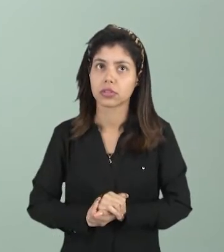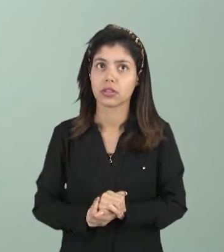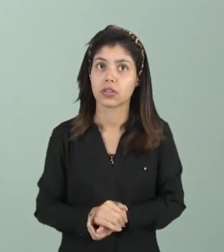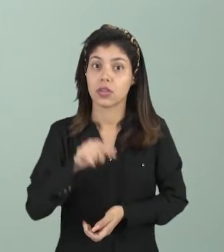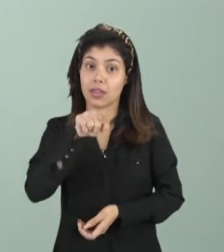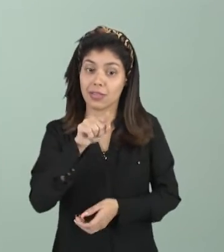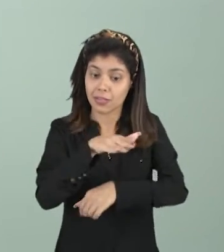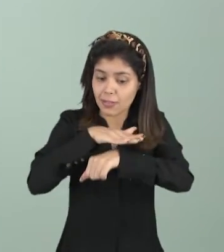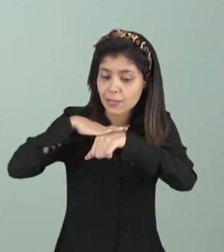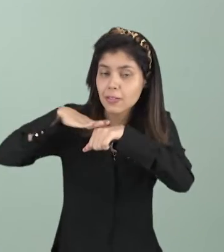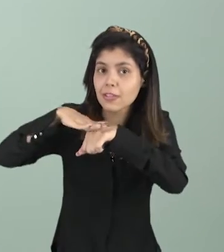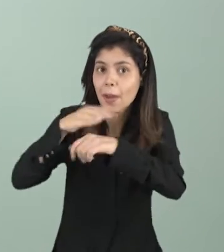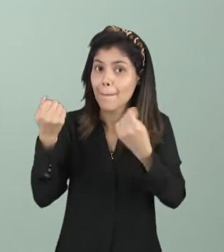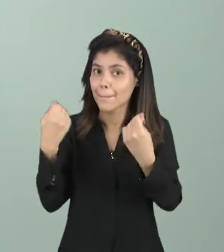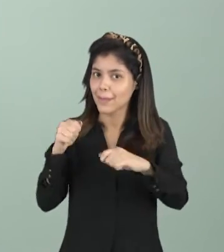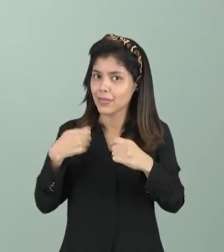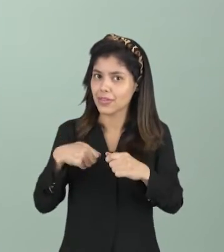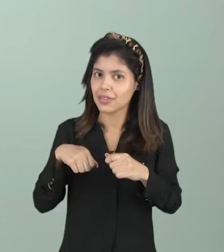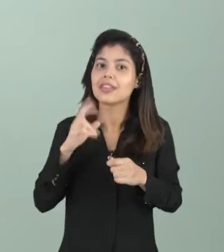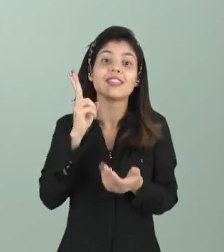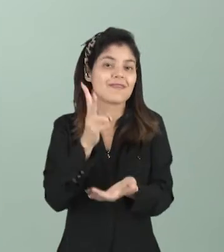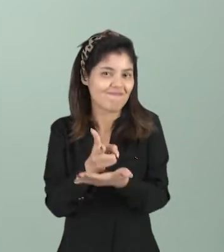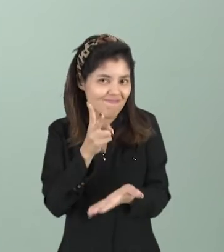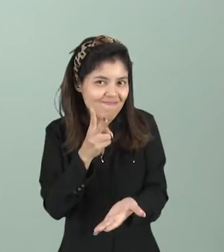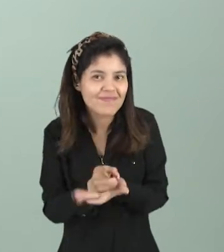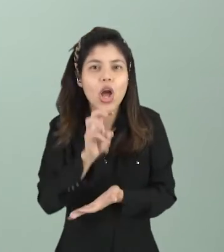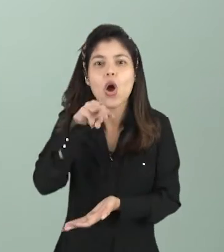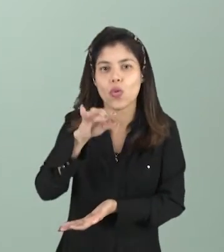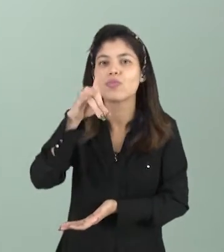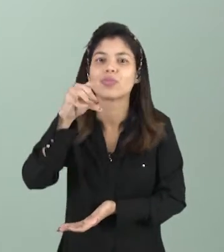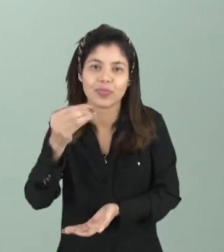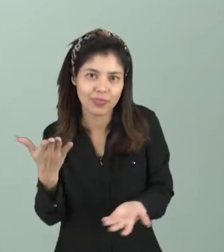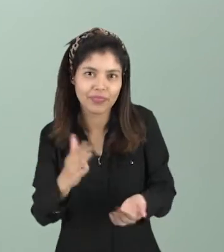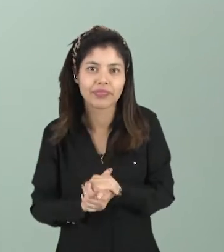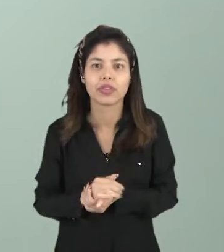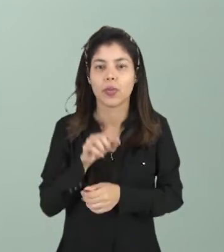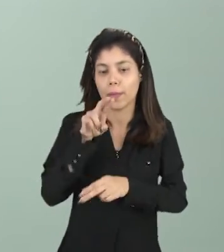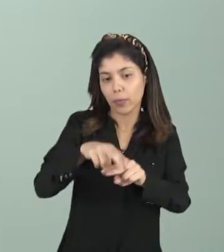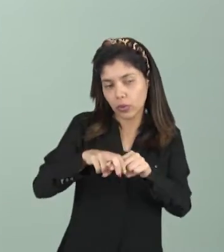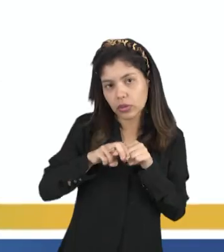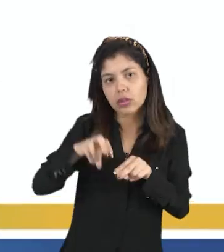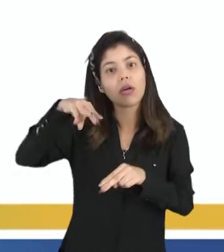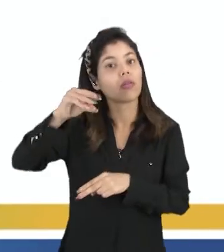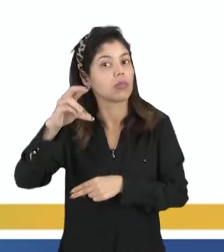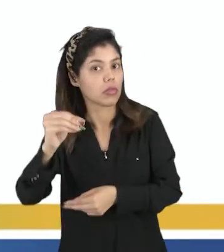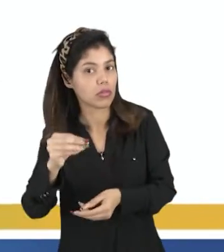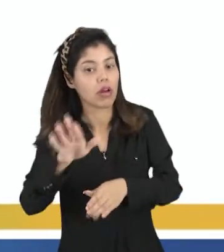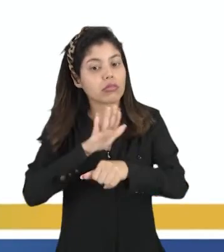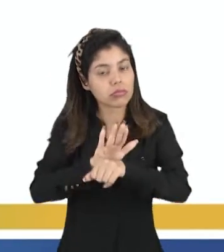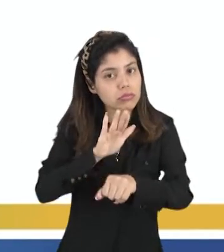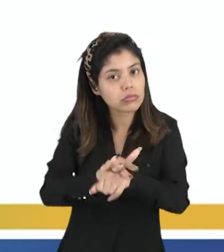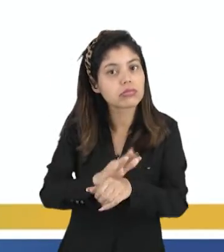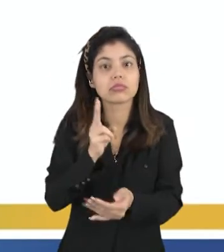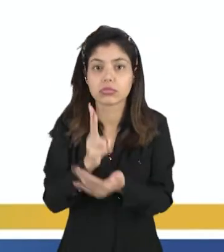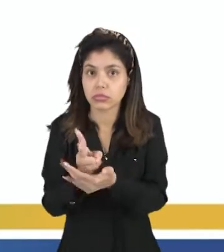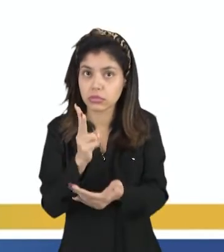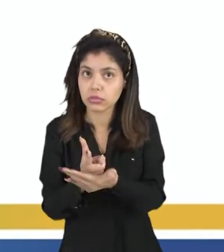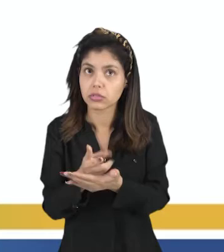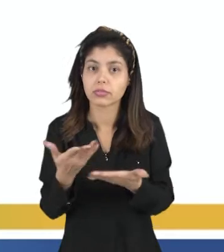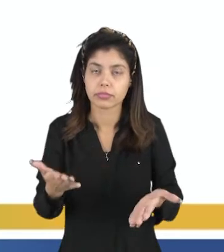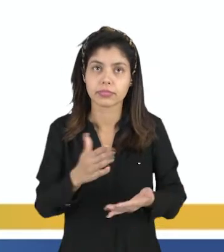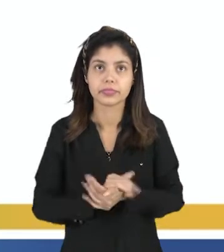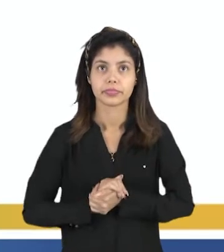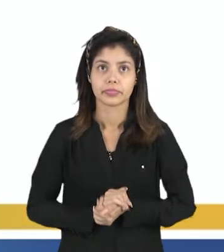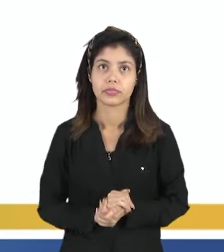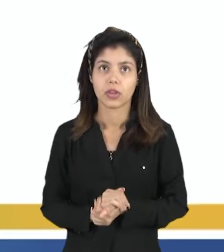esse tecido ele tem que estar úmido. Então, esse muco serve para isso. Além disso, nós temos as conchas nasais,